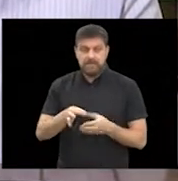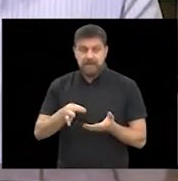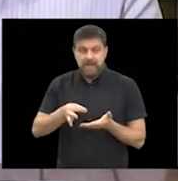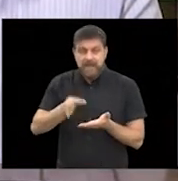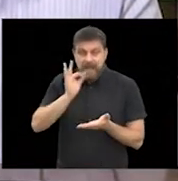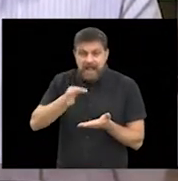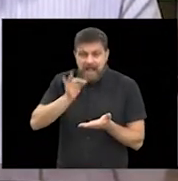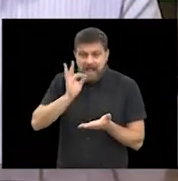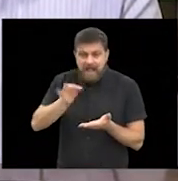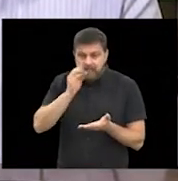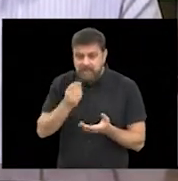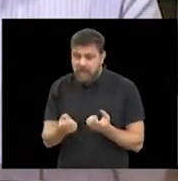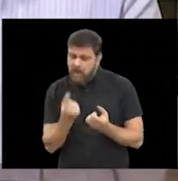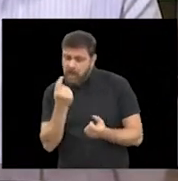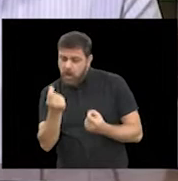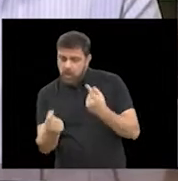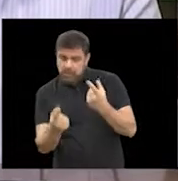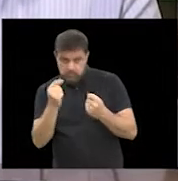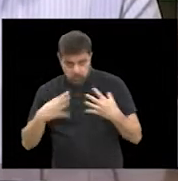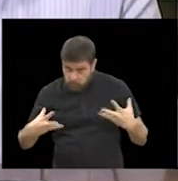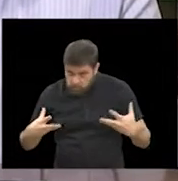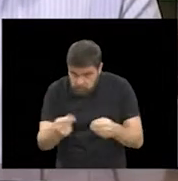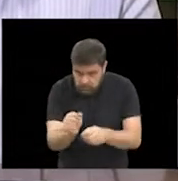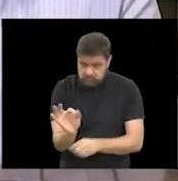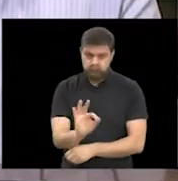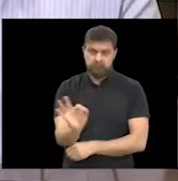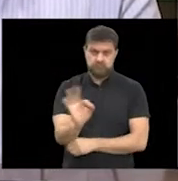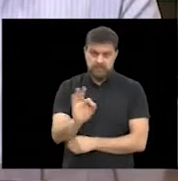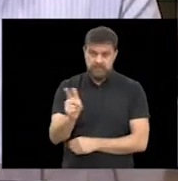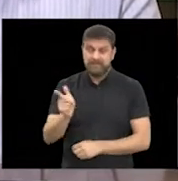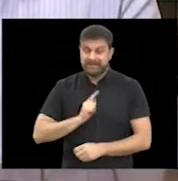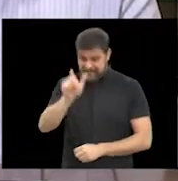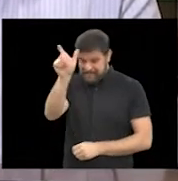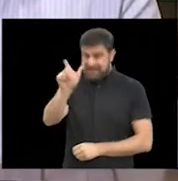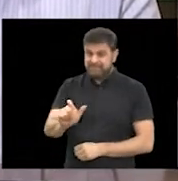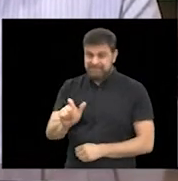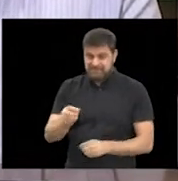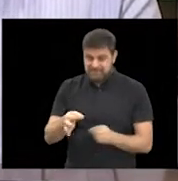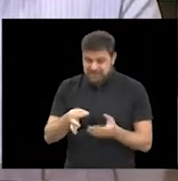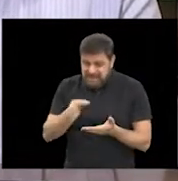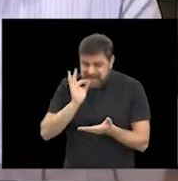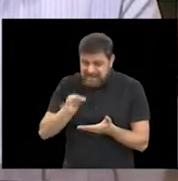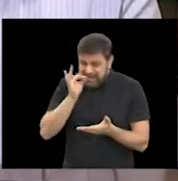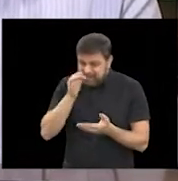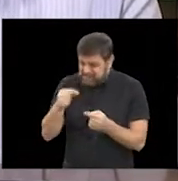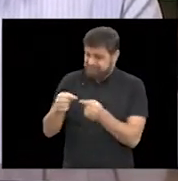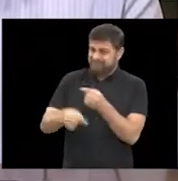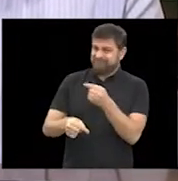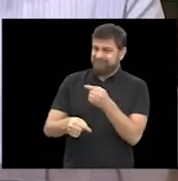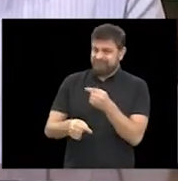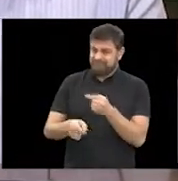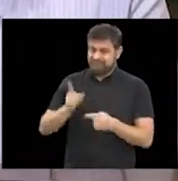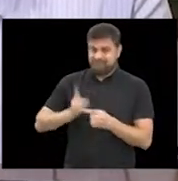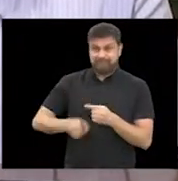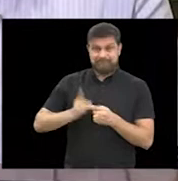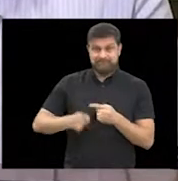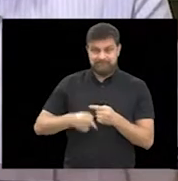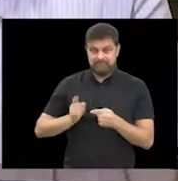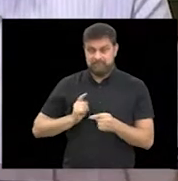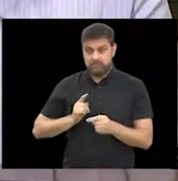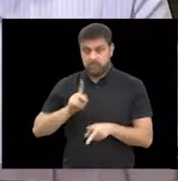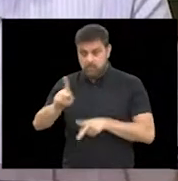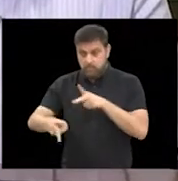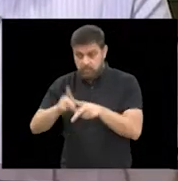também, algumas pessoas, não são todas as pessoas que têm essa sensibilidade para o chá e para o café, mas uma boa parcela